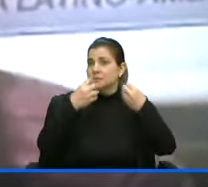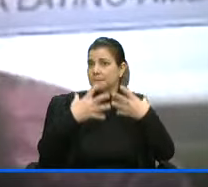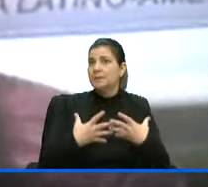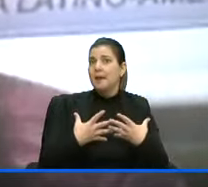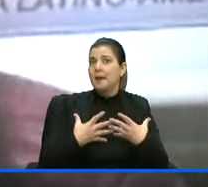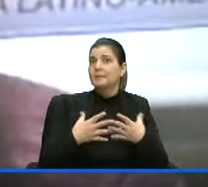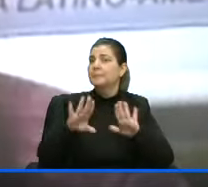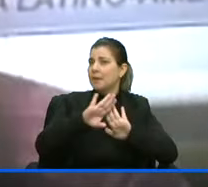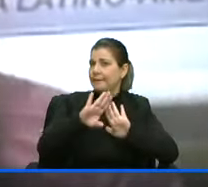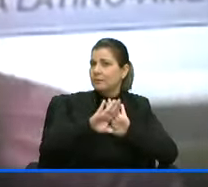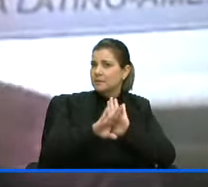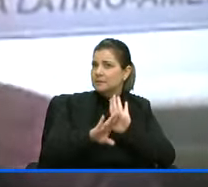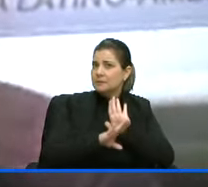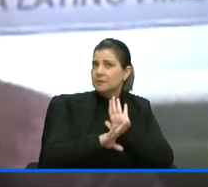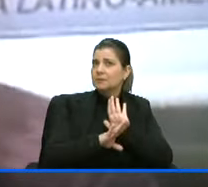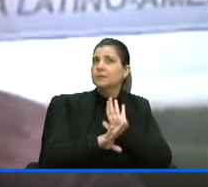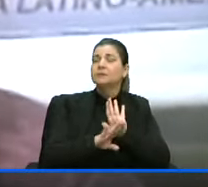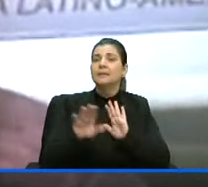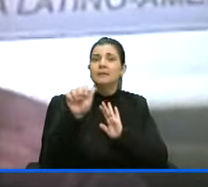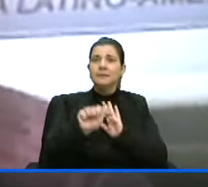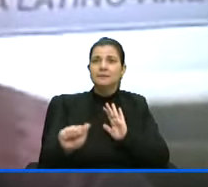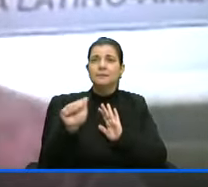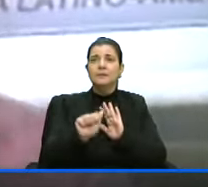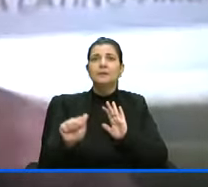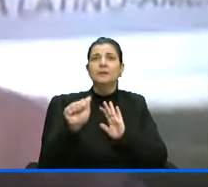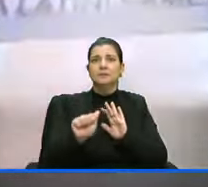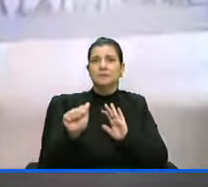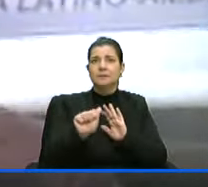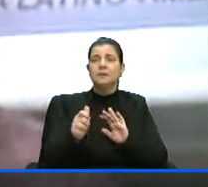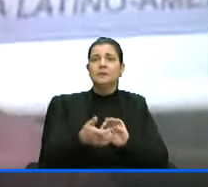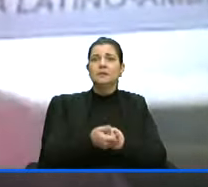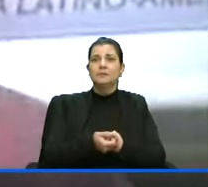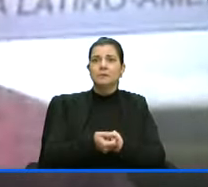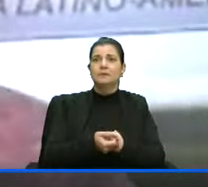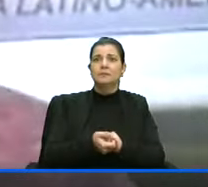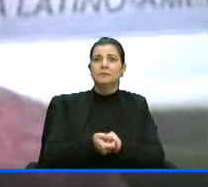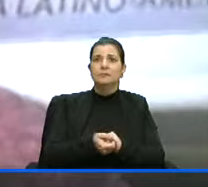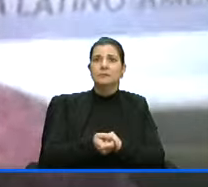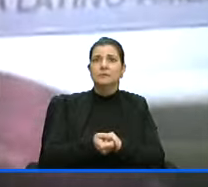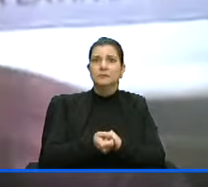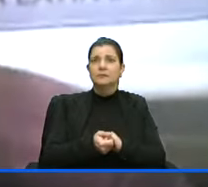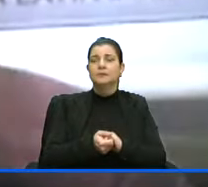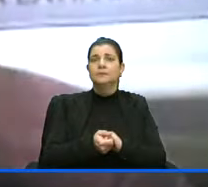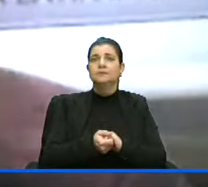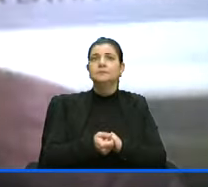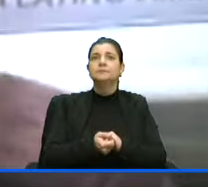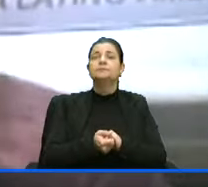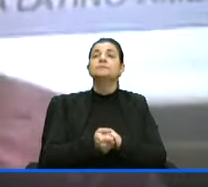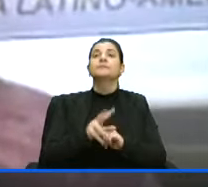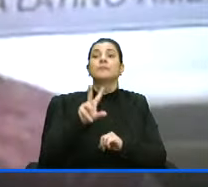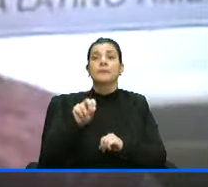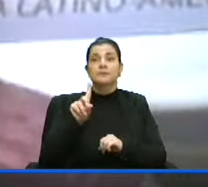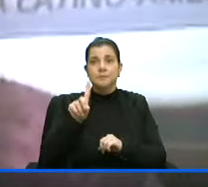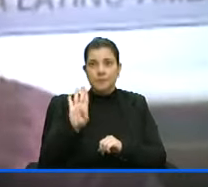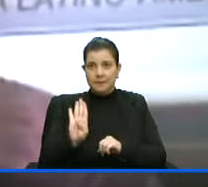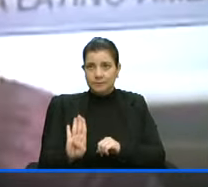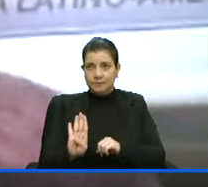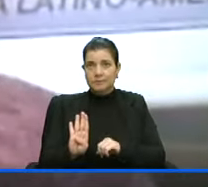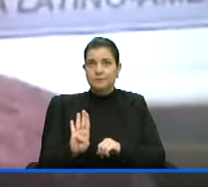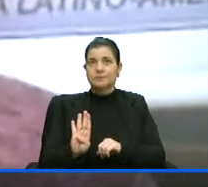marco regulatório das organizações da sociedade civil, aquela lei lá, 13.019, se eu não me engano, de